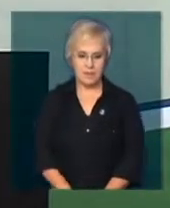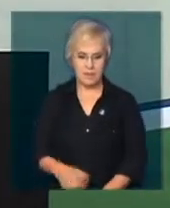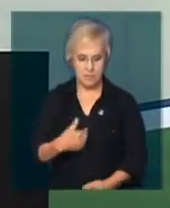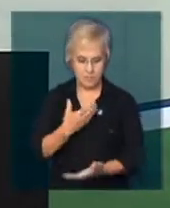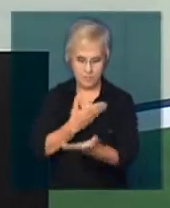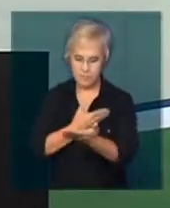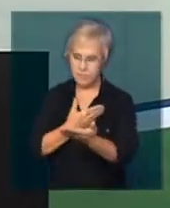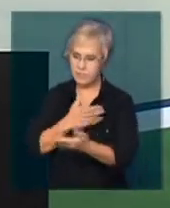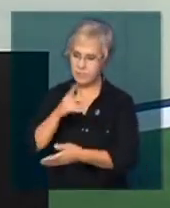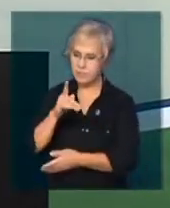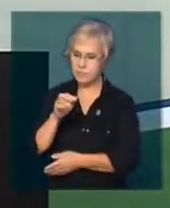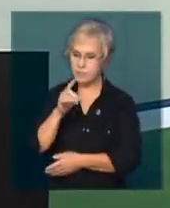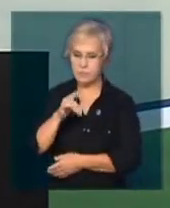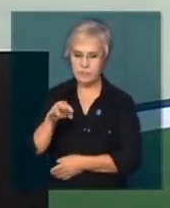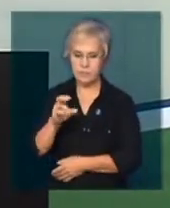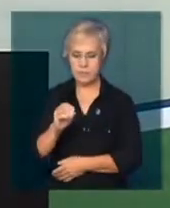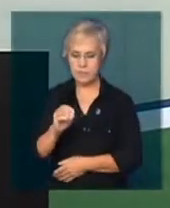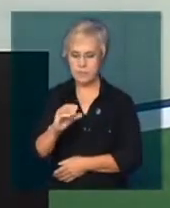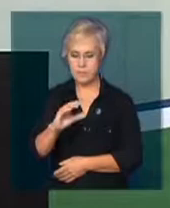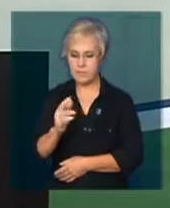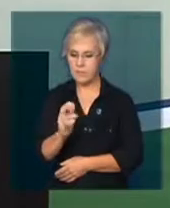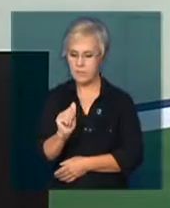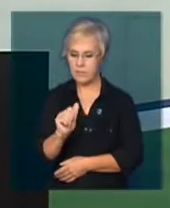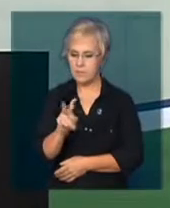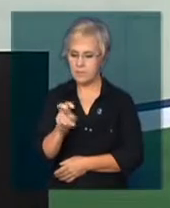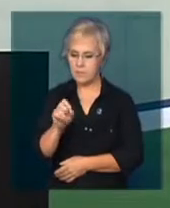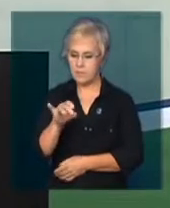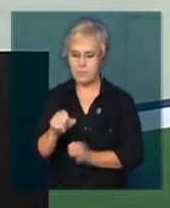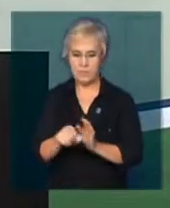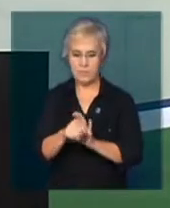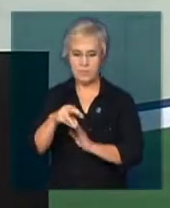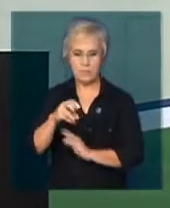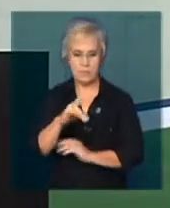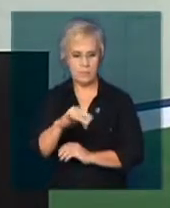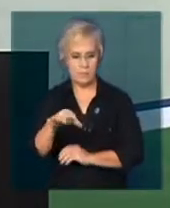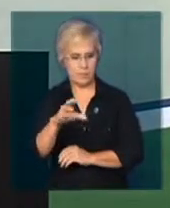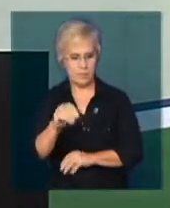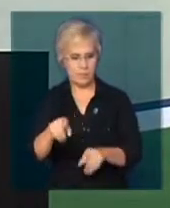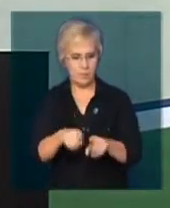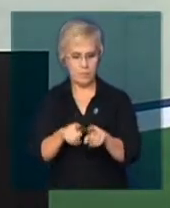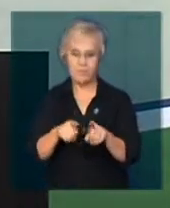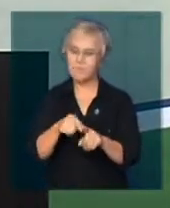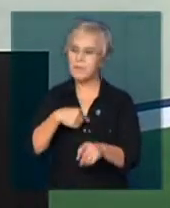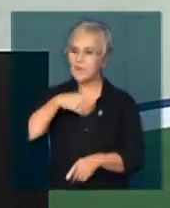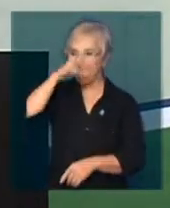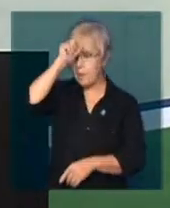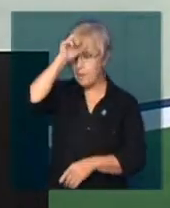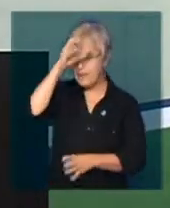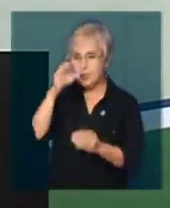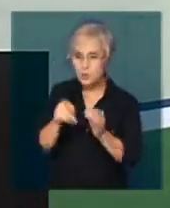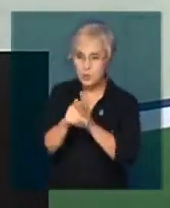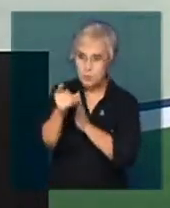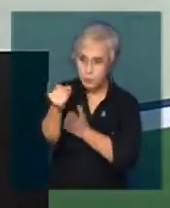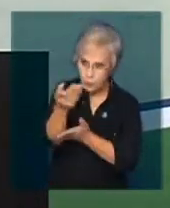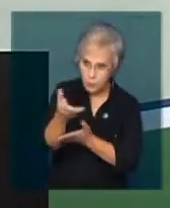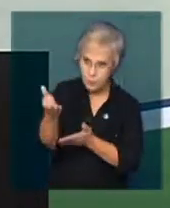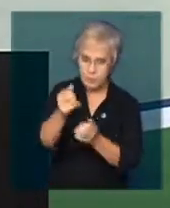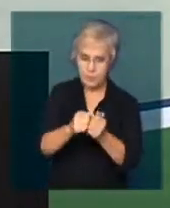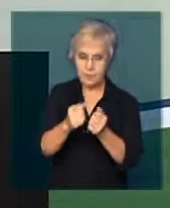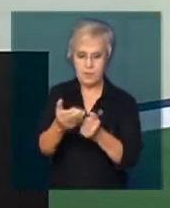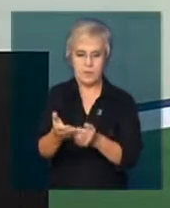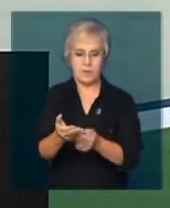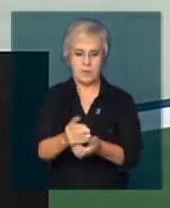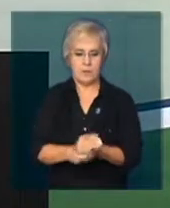Pedro Chaves, meu colega Marcelo Castro, tive o privilégio de aprender muito com vocês em Brasília,